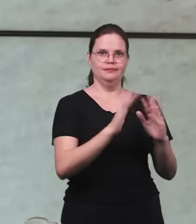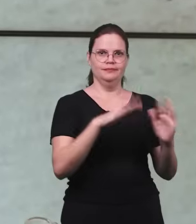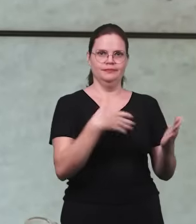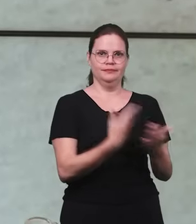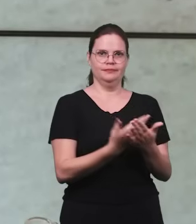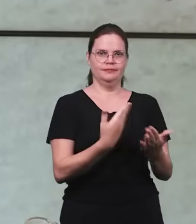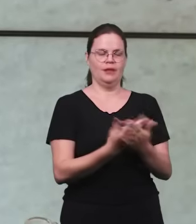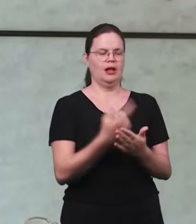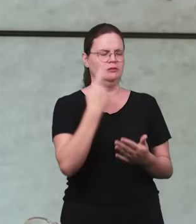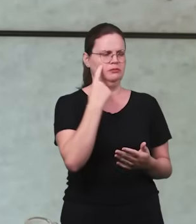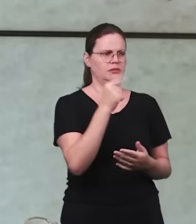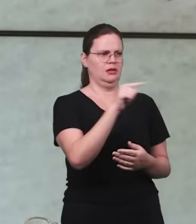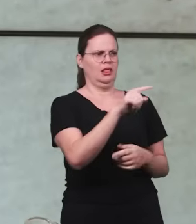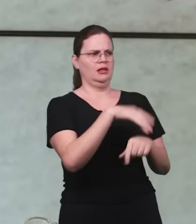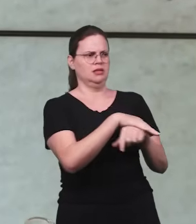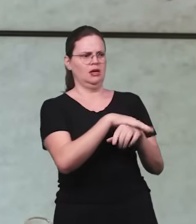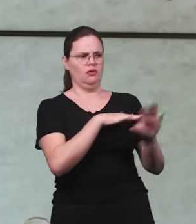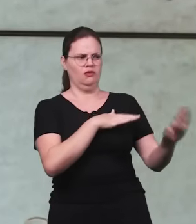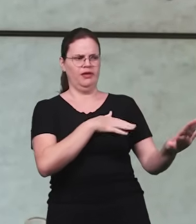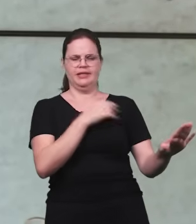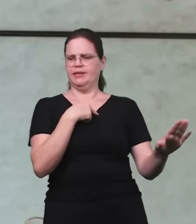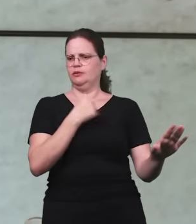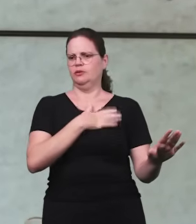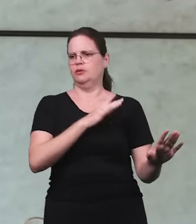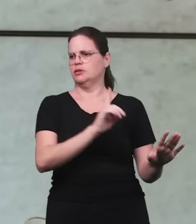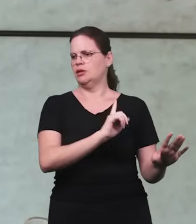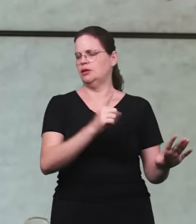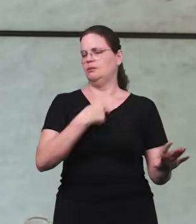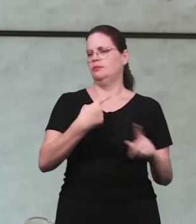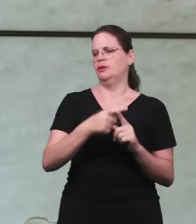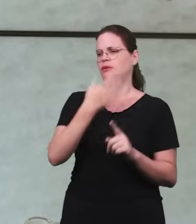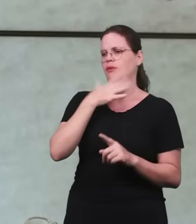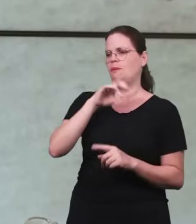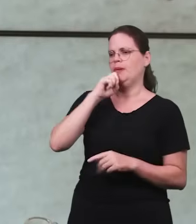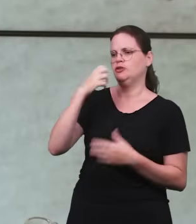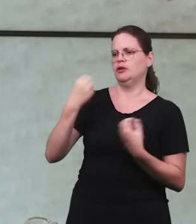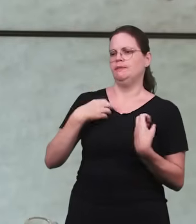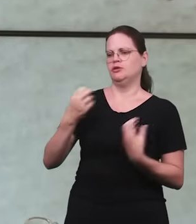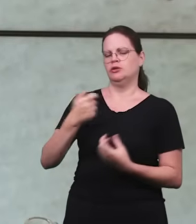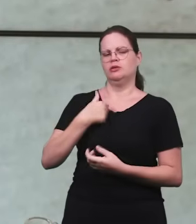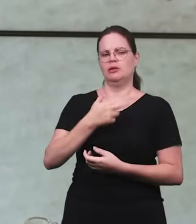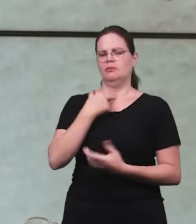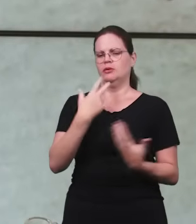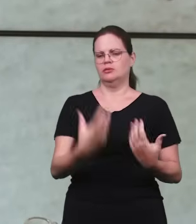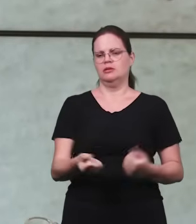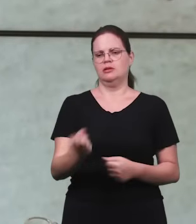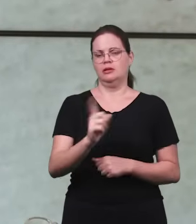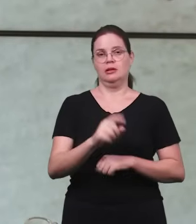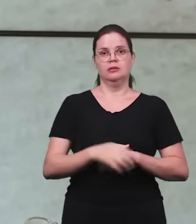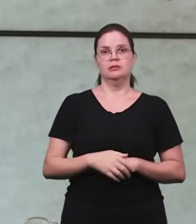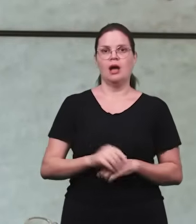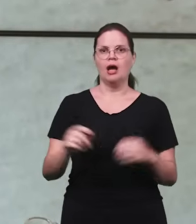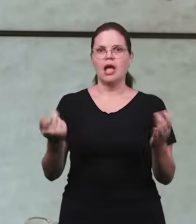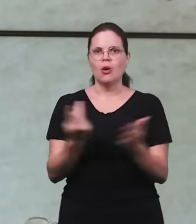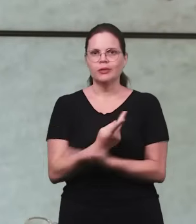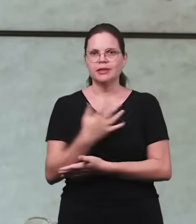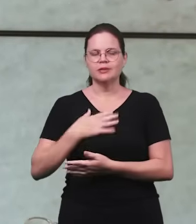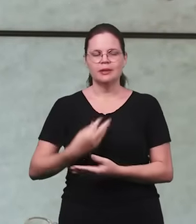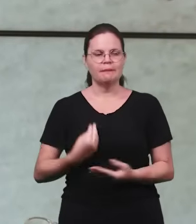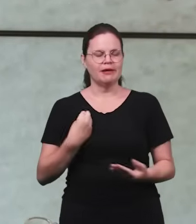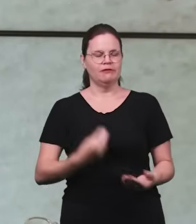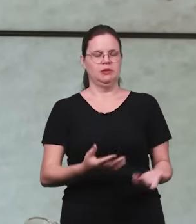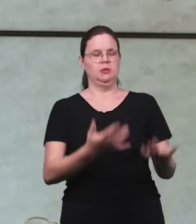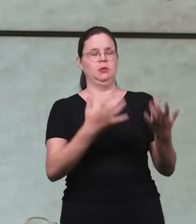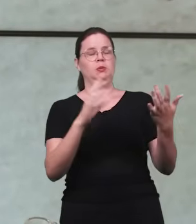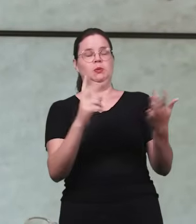conversa que ele vai saber, não, essa conversa eu já treinei, meu pai me ensinou que eu não devo entrar nisso. Vem uma situação da vida, não, eu já estou treinado na palavra porque a